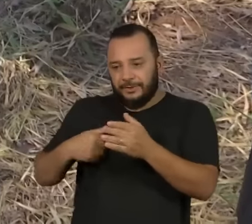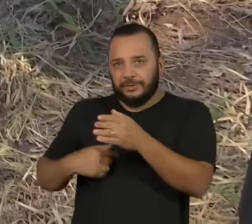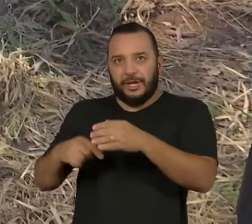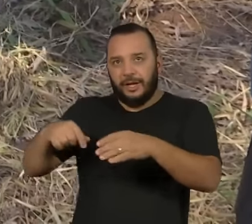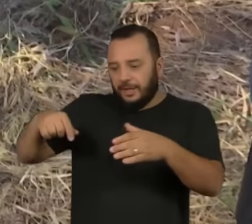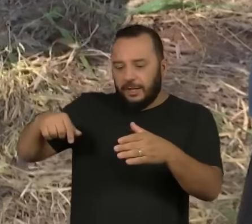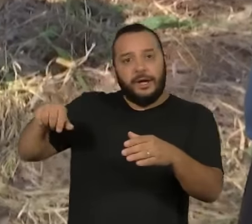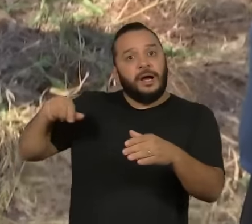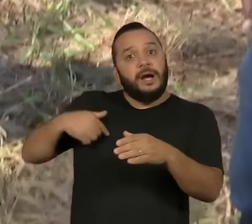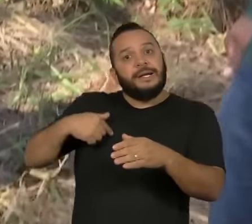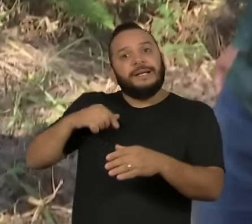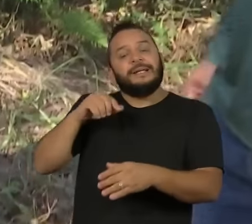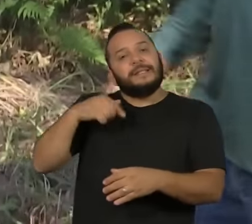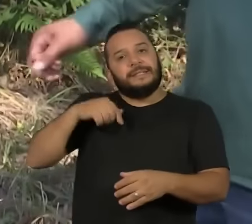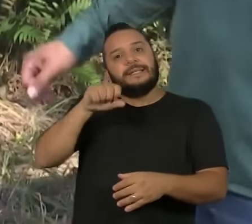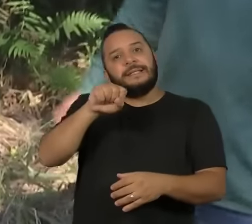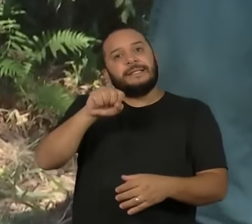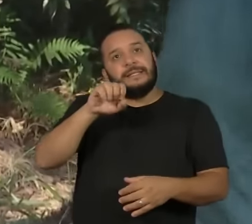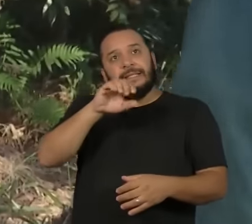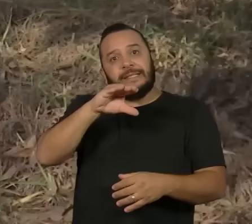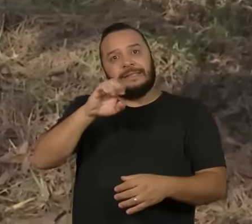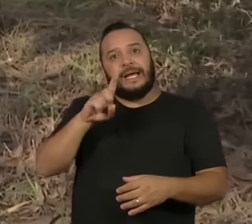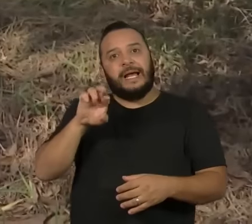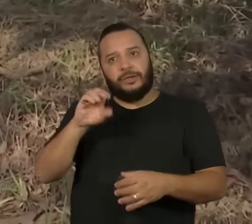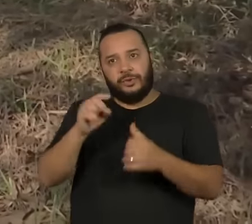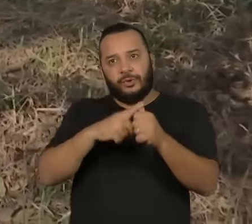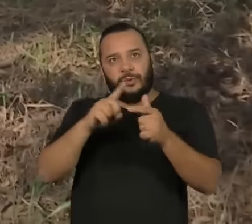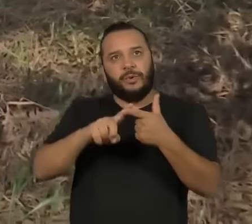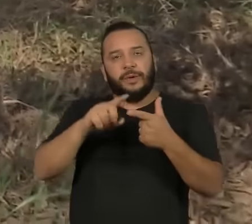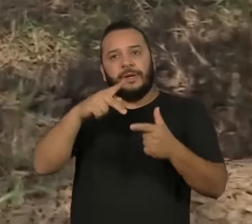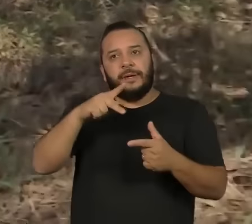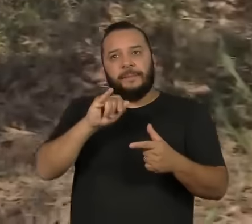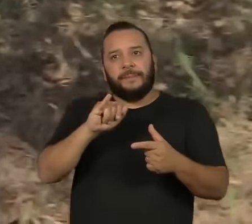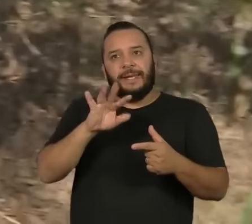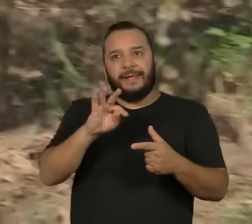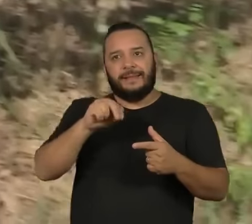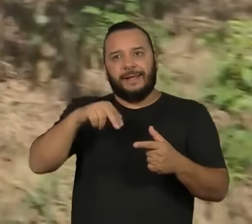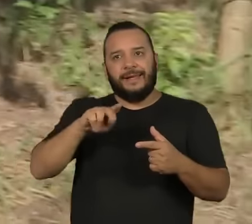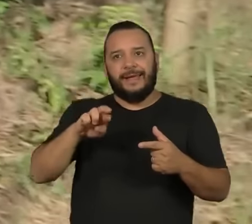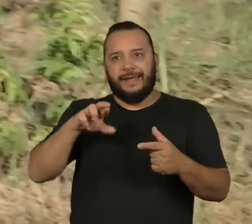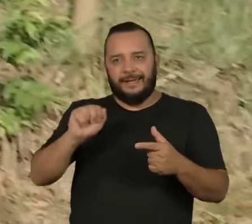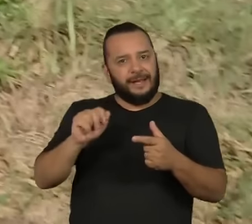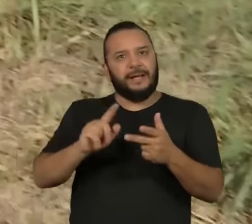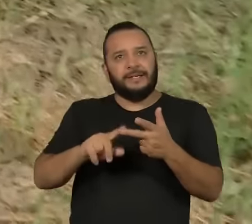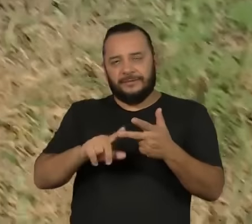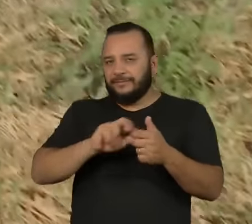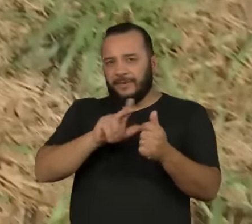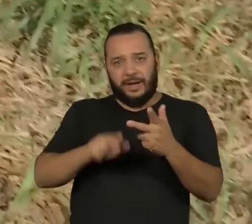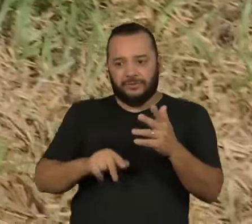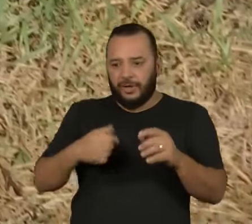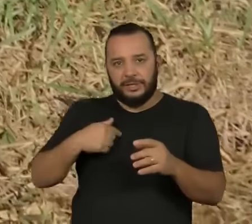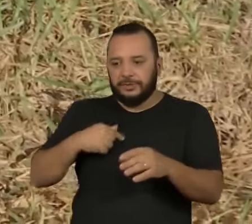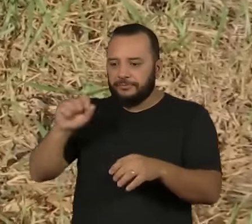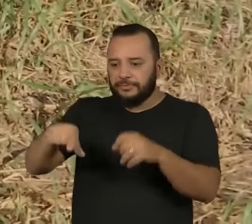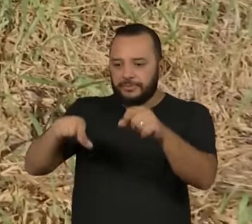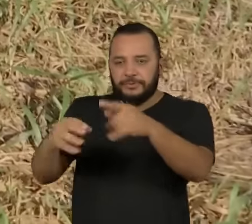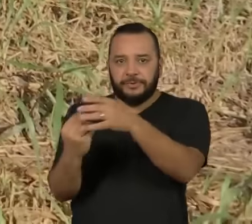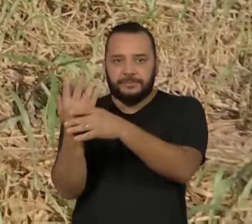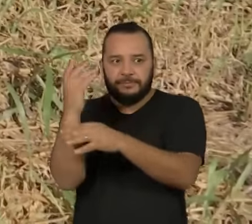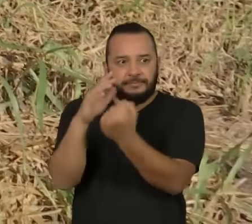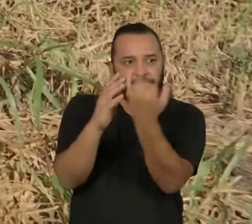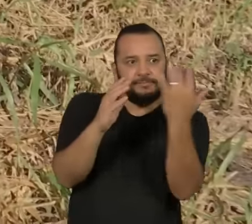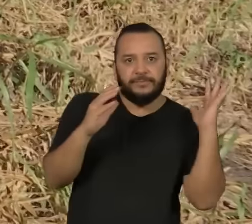uvaia e pitangueira. Jonathan Vilauba é representante da Fundação Vida Silvestre da Argentina,